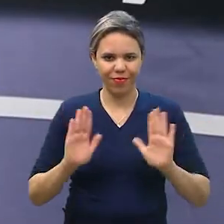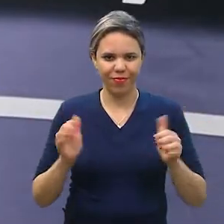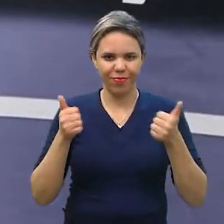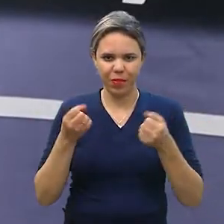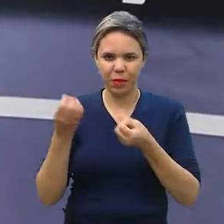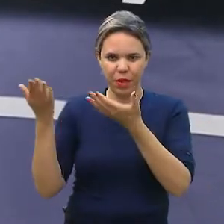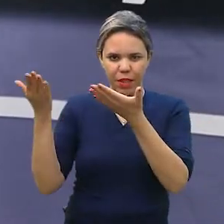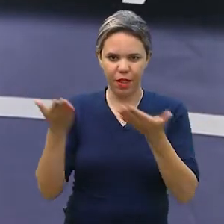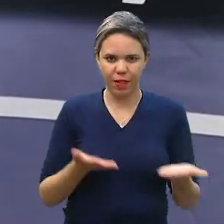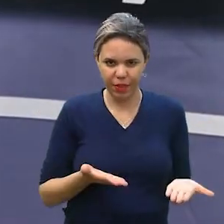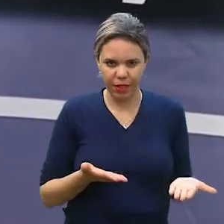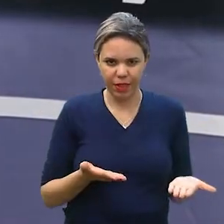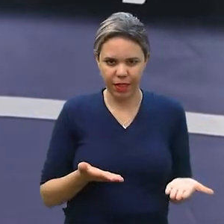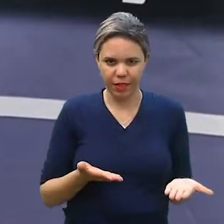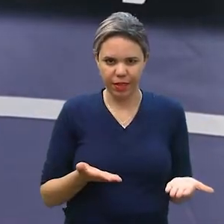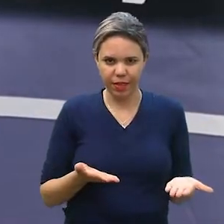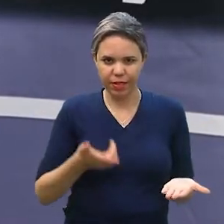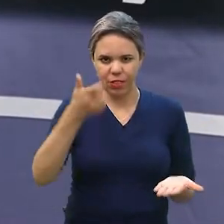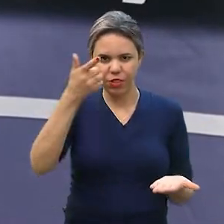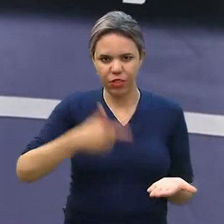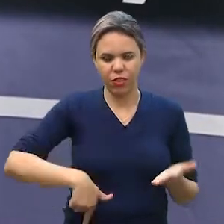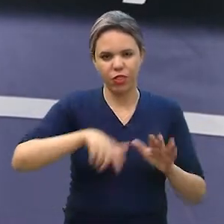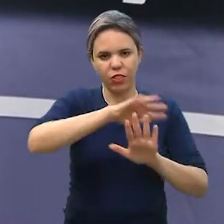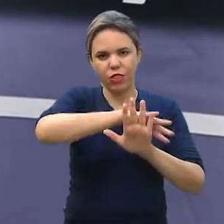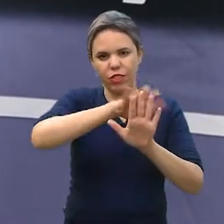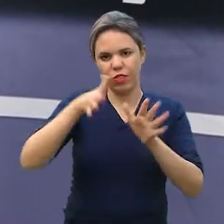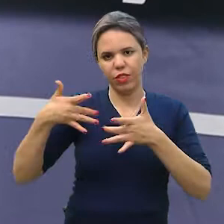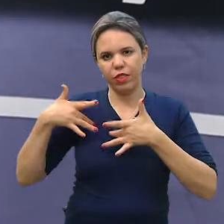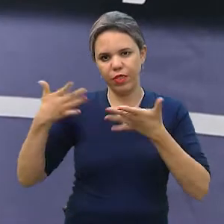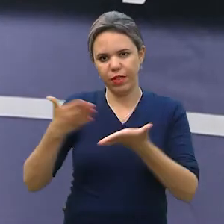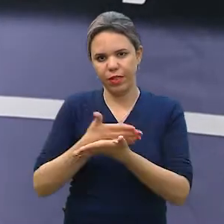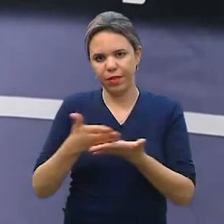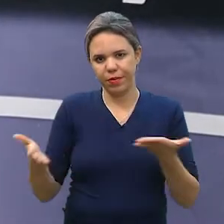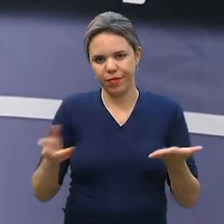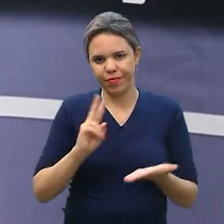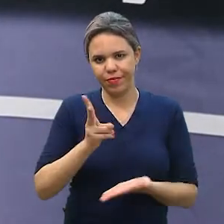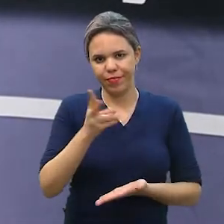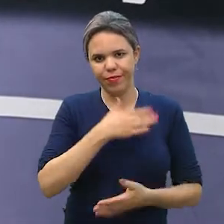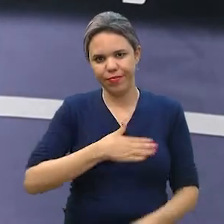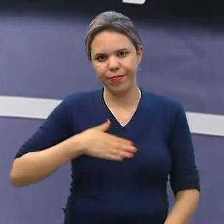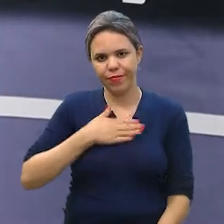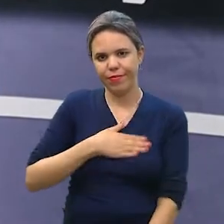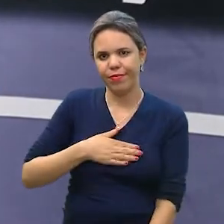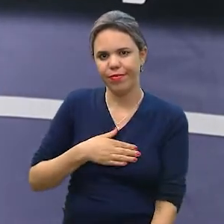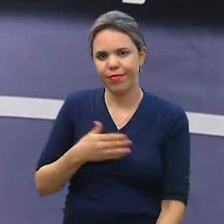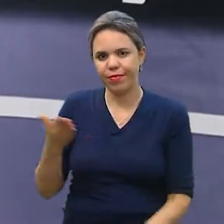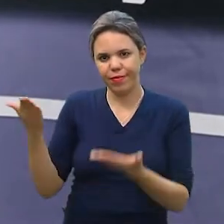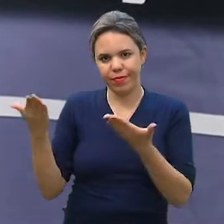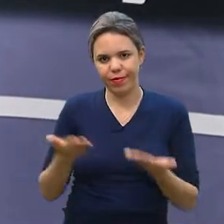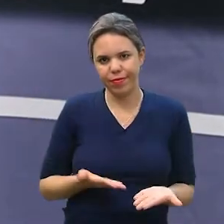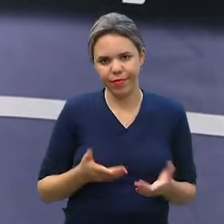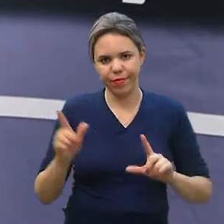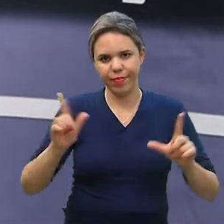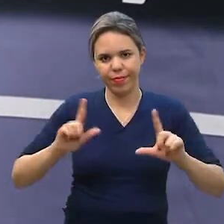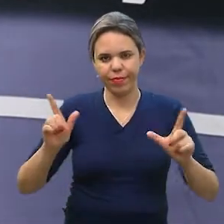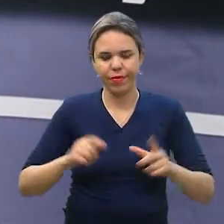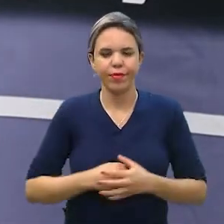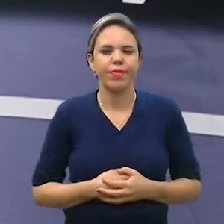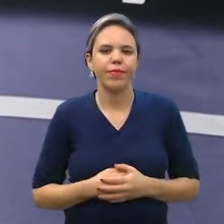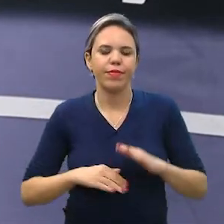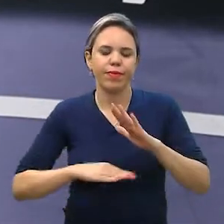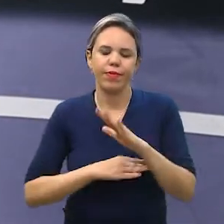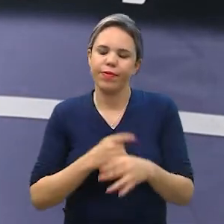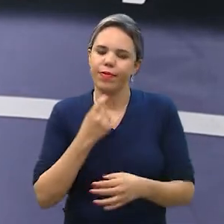Olá, bem-vindo, bem-vinda. Mais um Mãos Solidárias começando. É sempre um prazer recebê-lo aqui nos nossos estúdios da